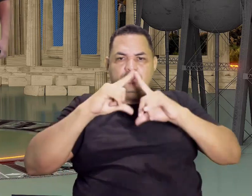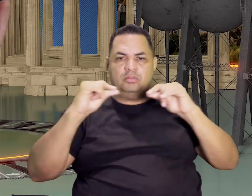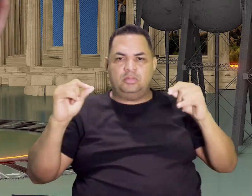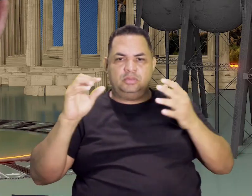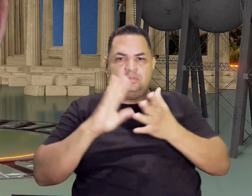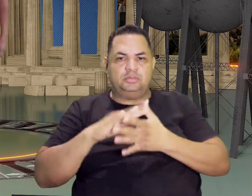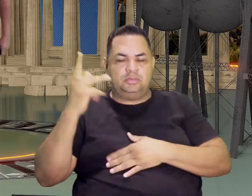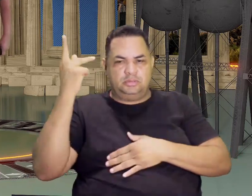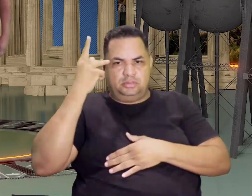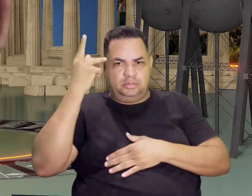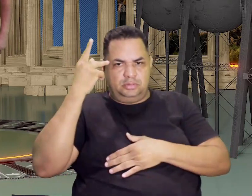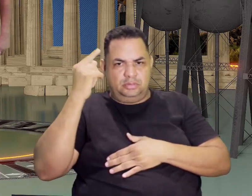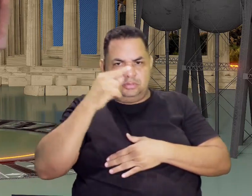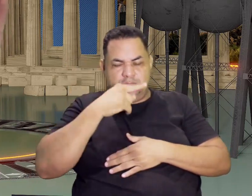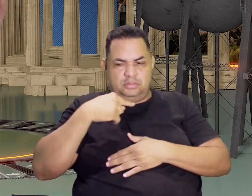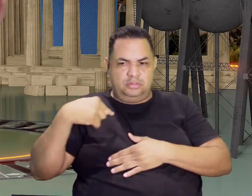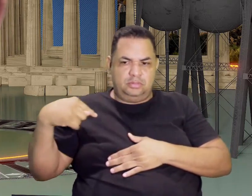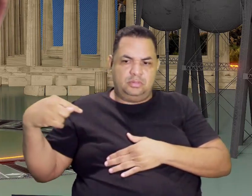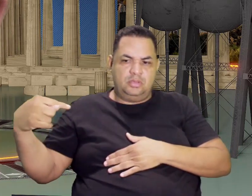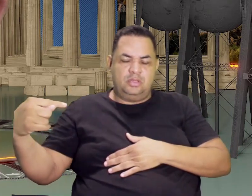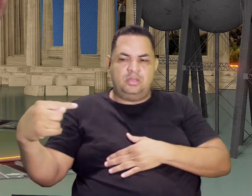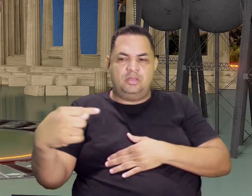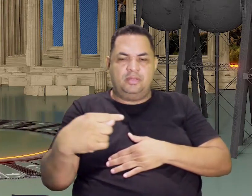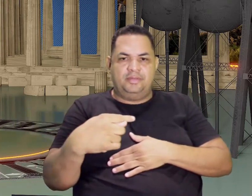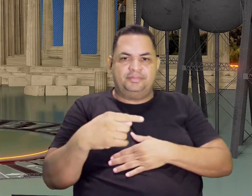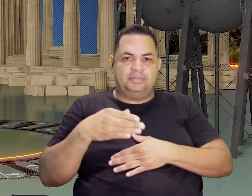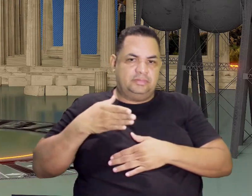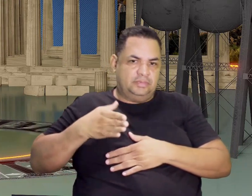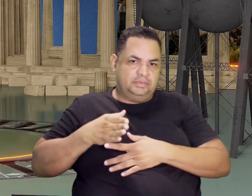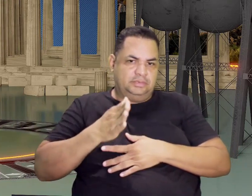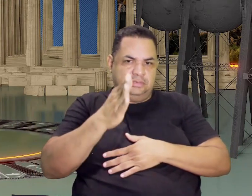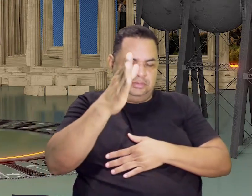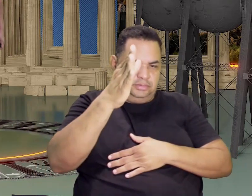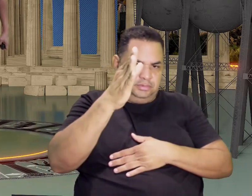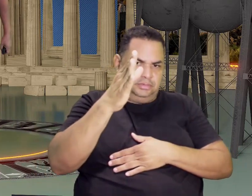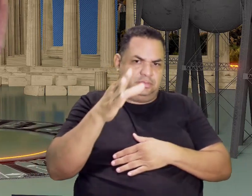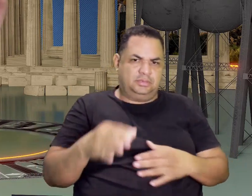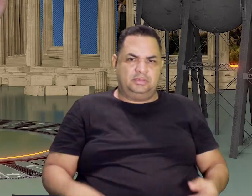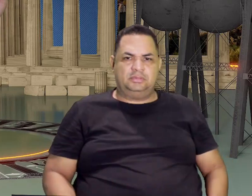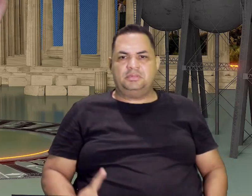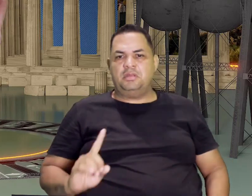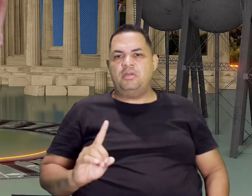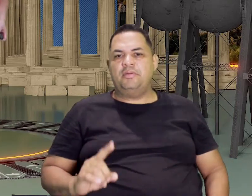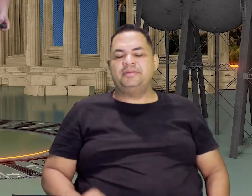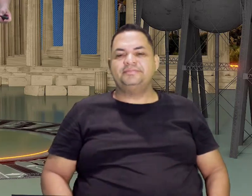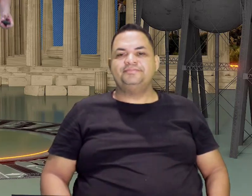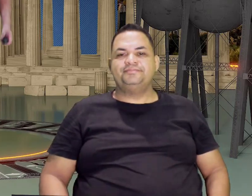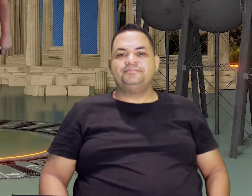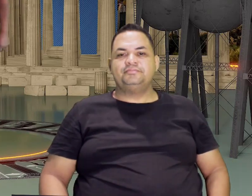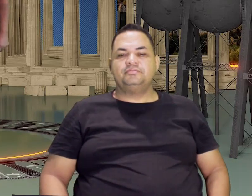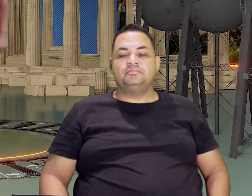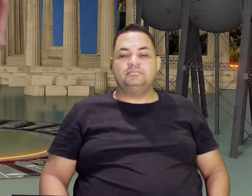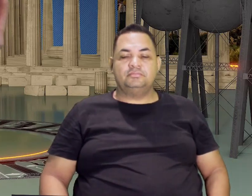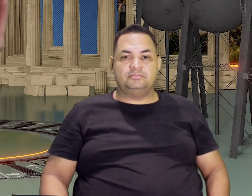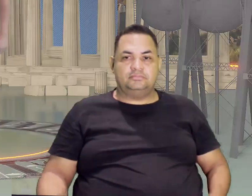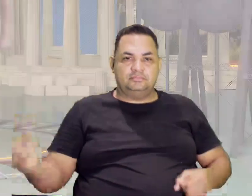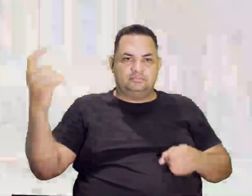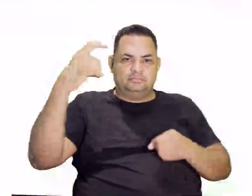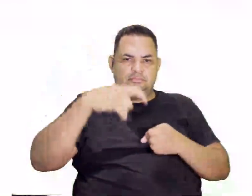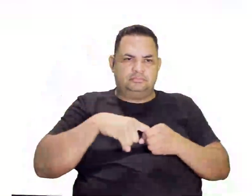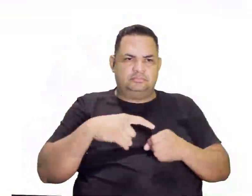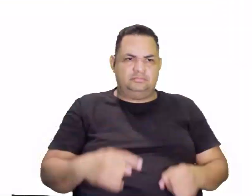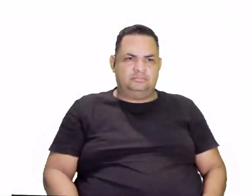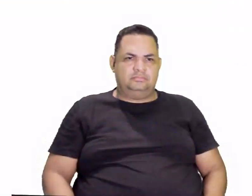Paulo, conforme o seu lado, ele vai girando. Ele não vai direto assim, em linha reta, não. Ok? Voltando, olha